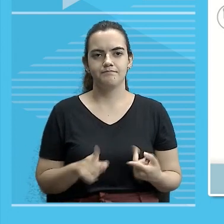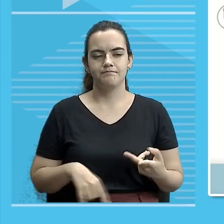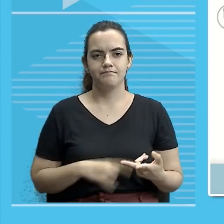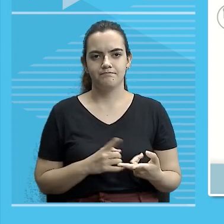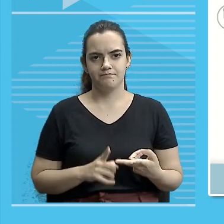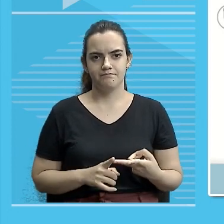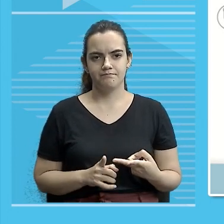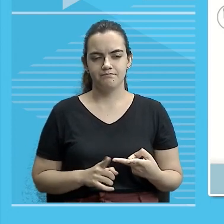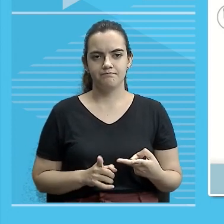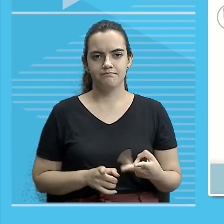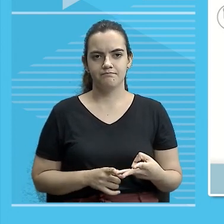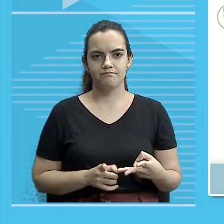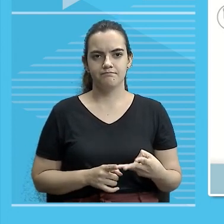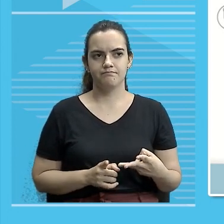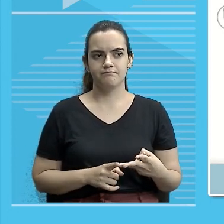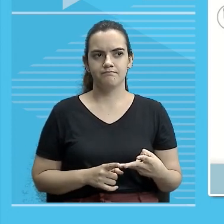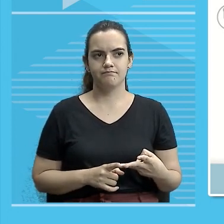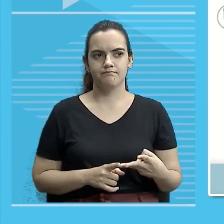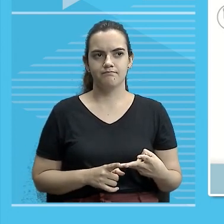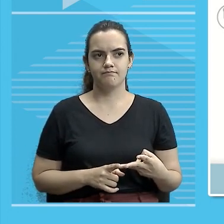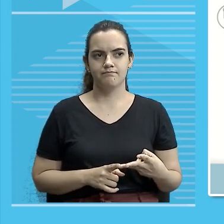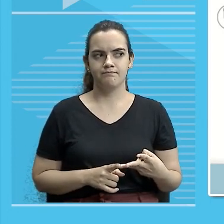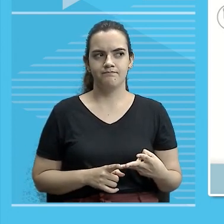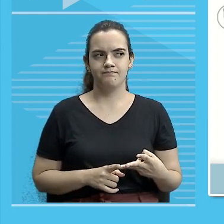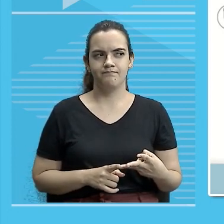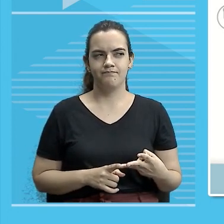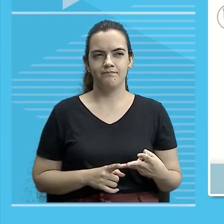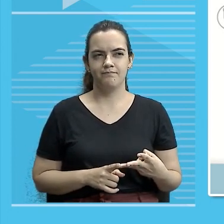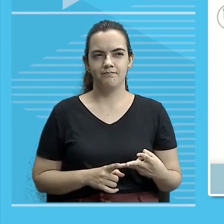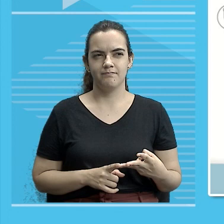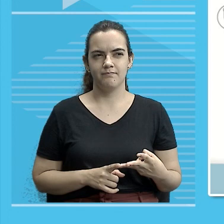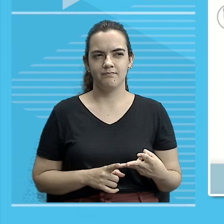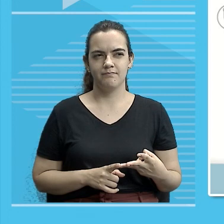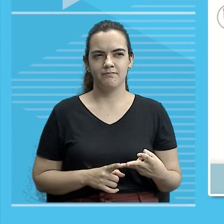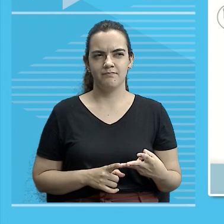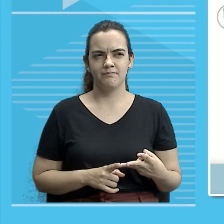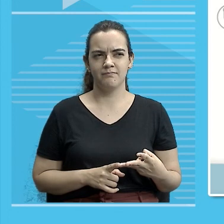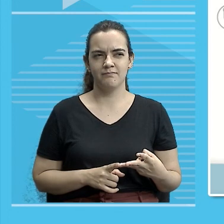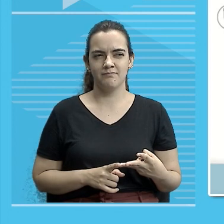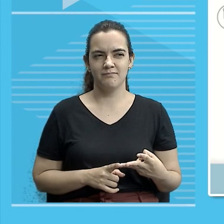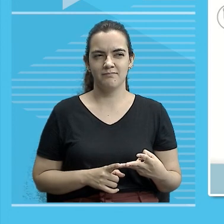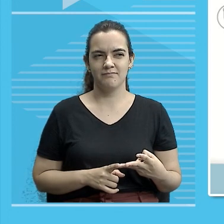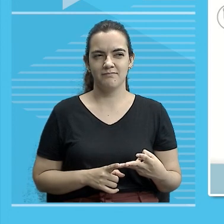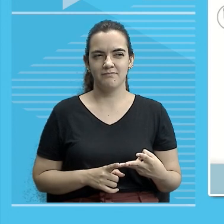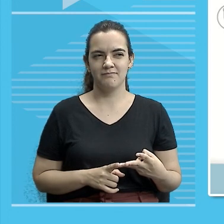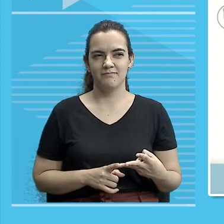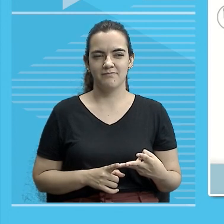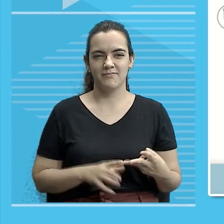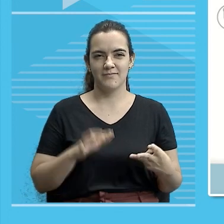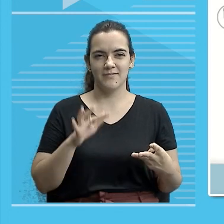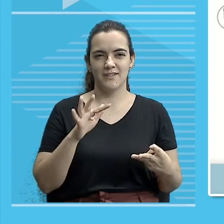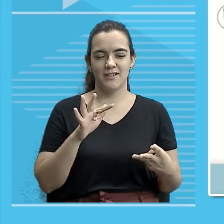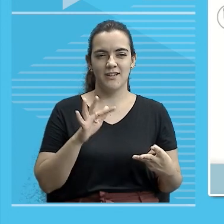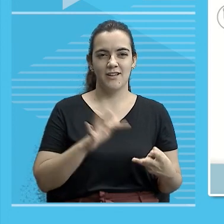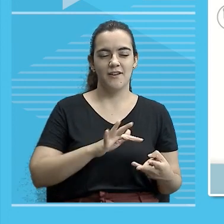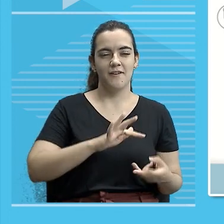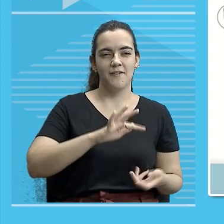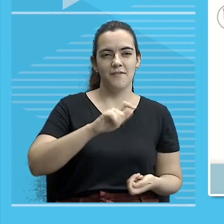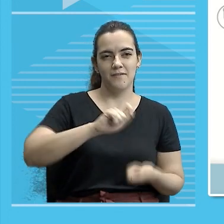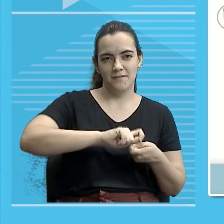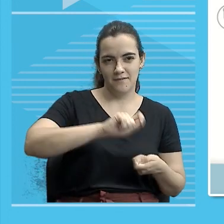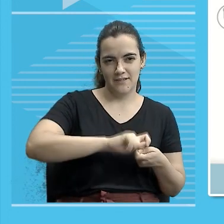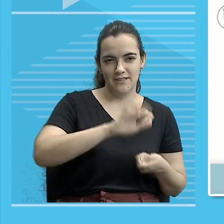fazer certo desta primeira vez fazer certo